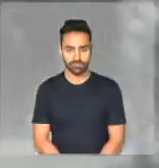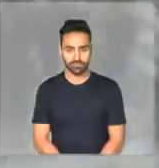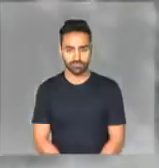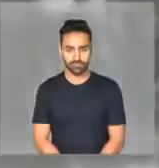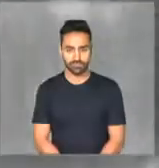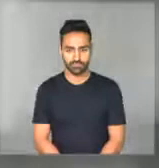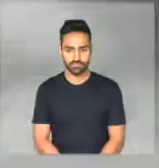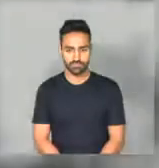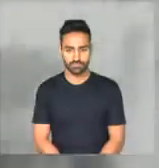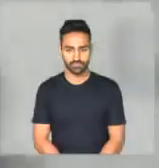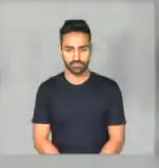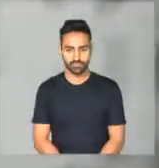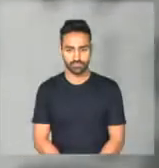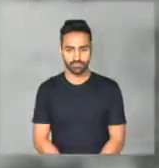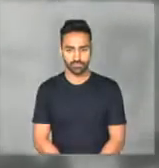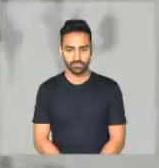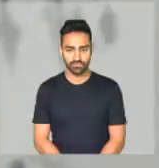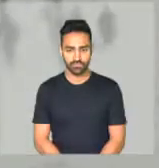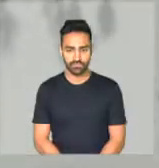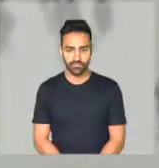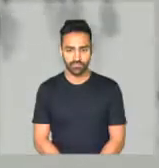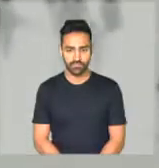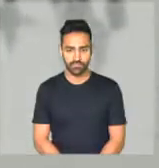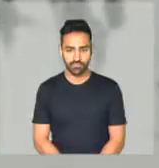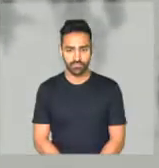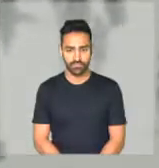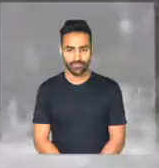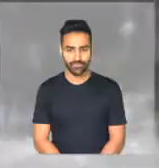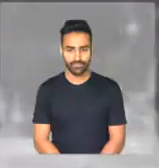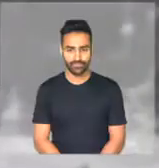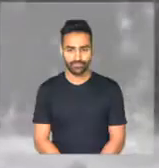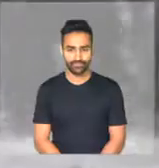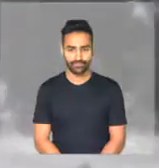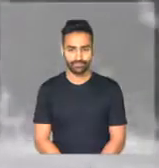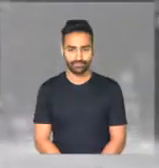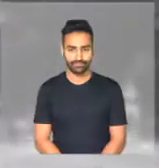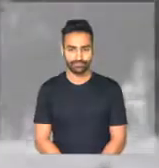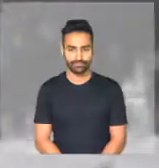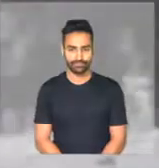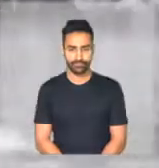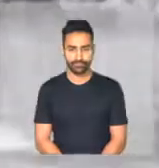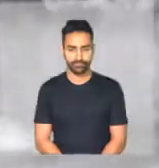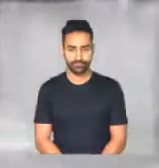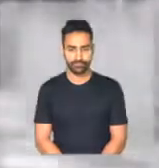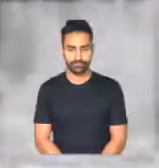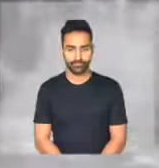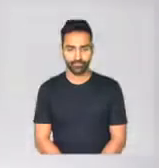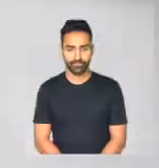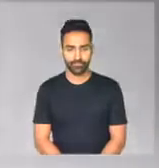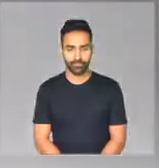Pessoas na sala de jantar são ocupadas em